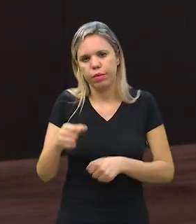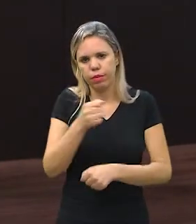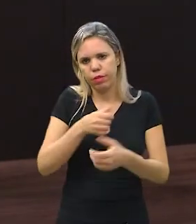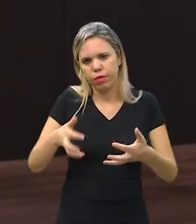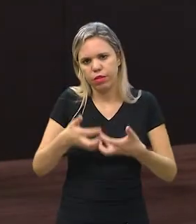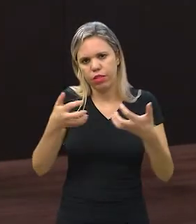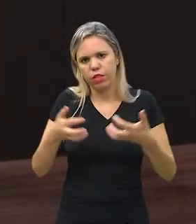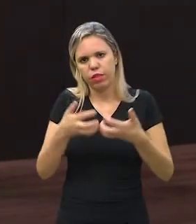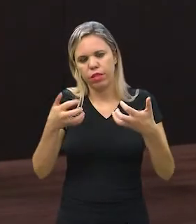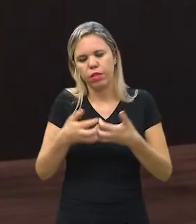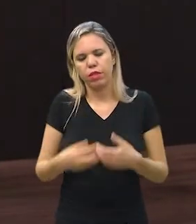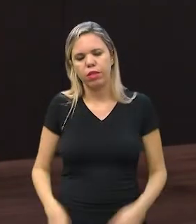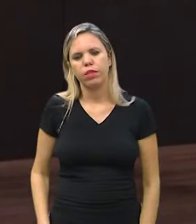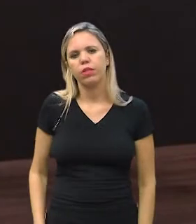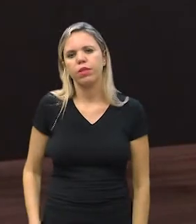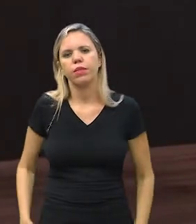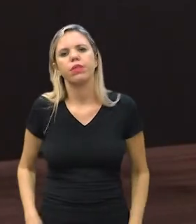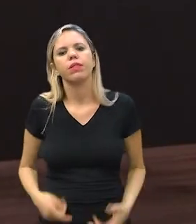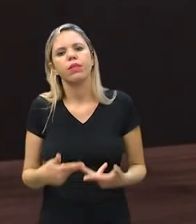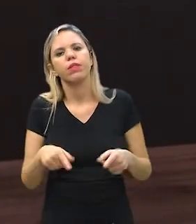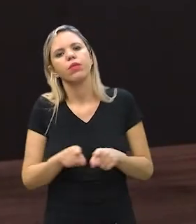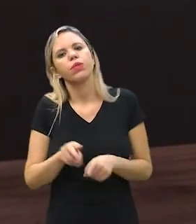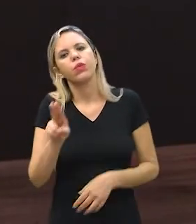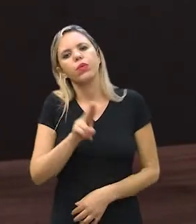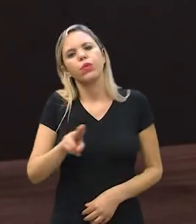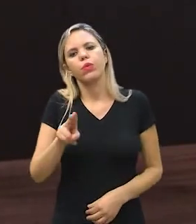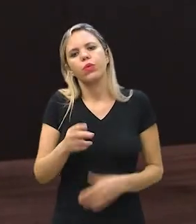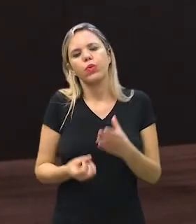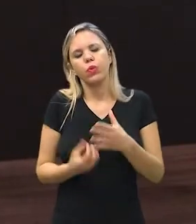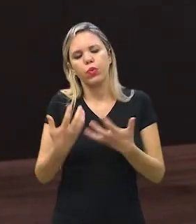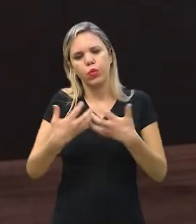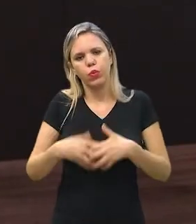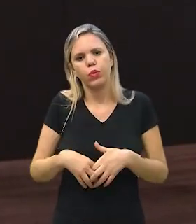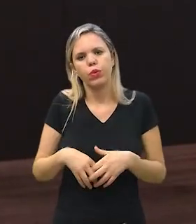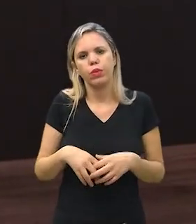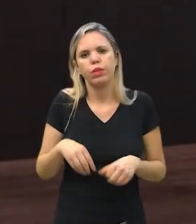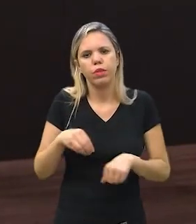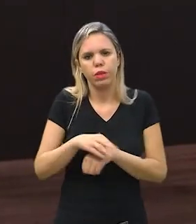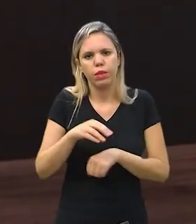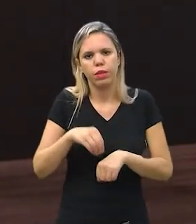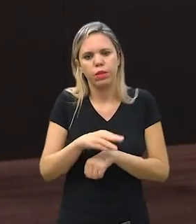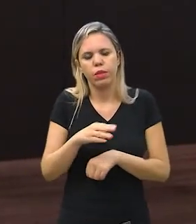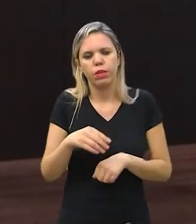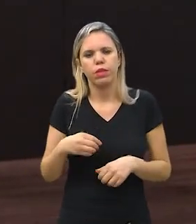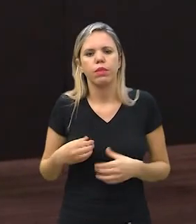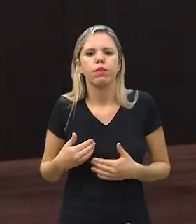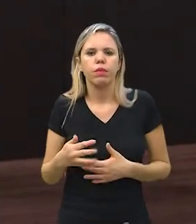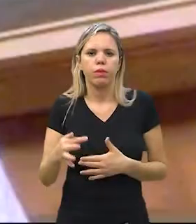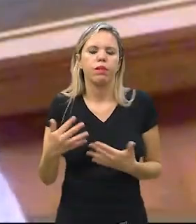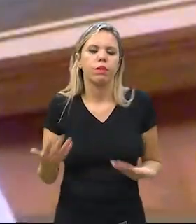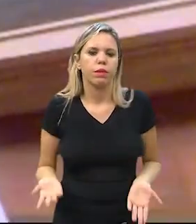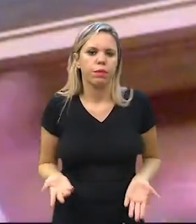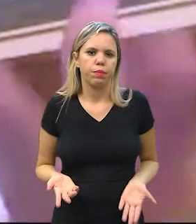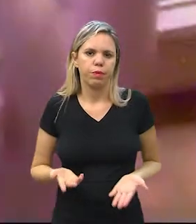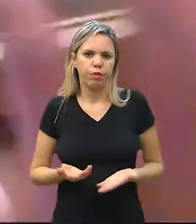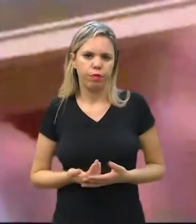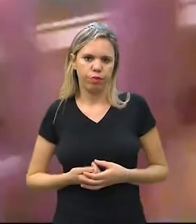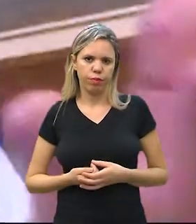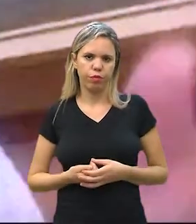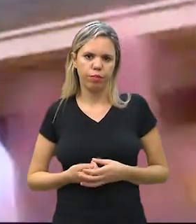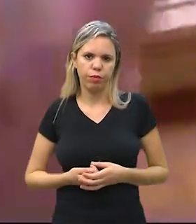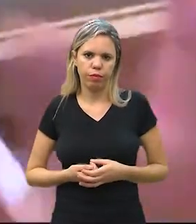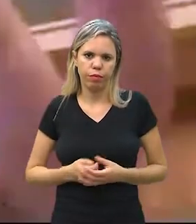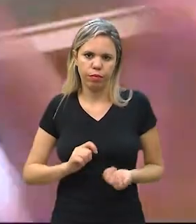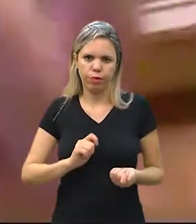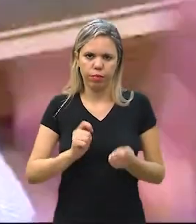uma salada, vamos fazer outras coisas, vamos usar de criatividade para passar isso para frente. Então, esse